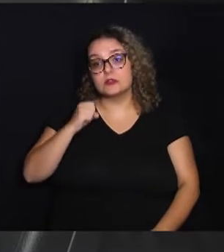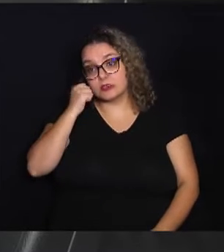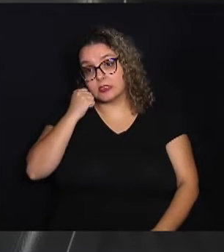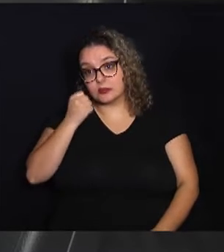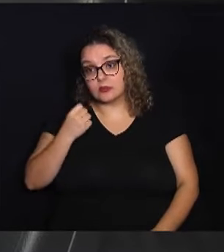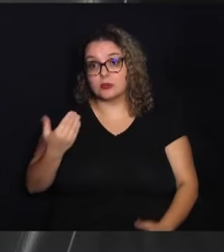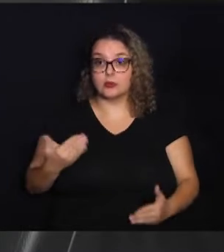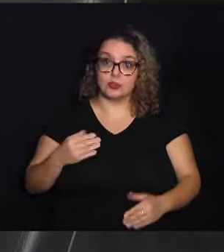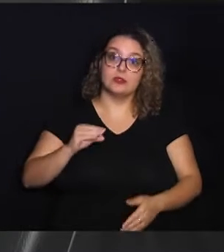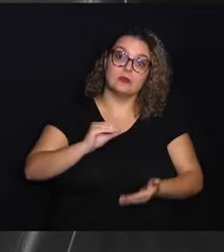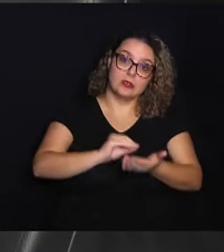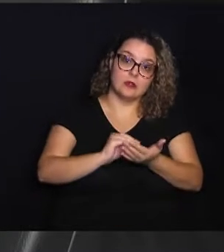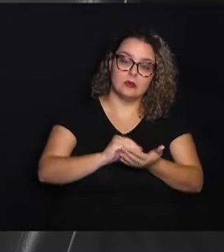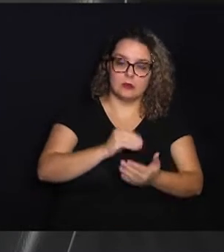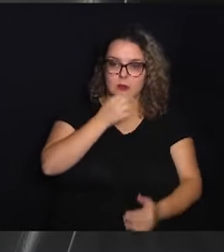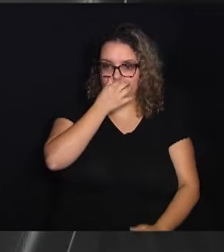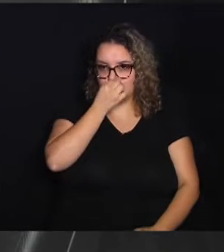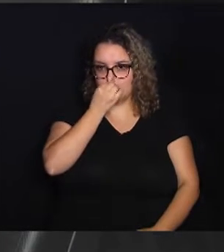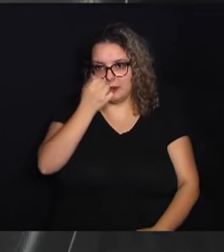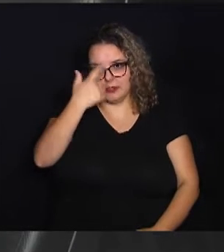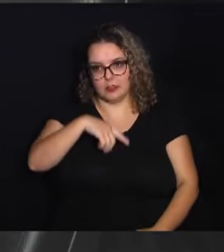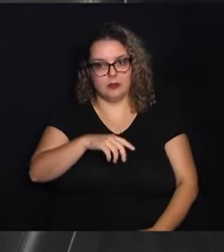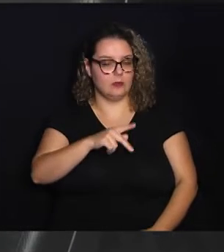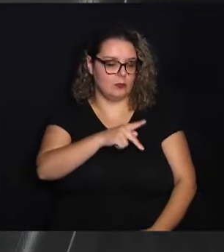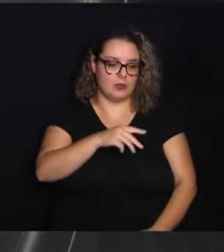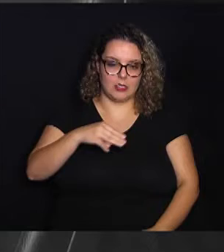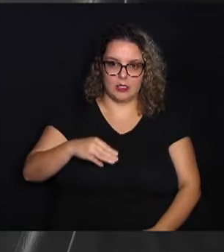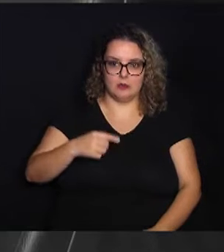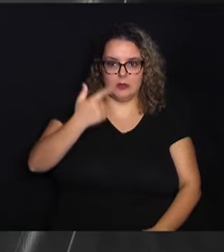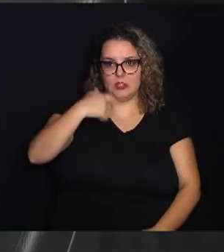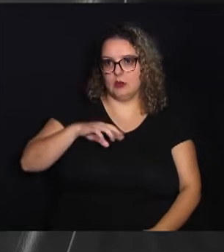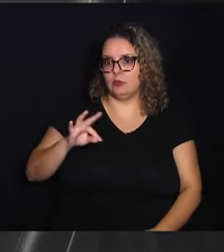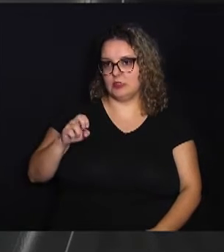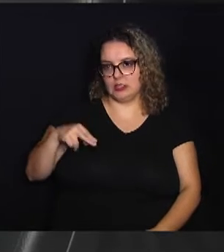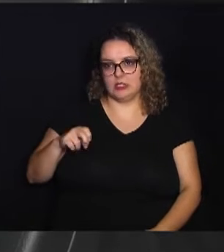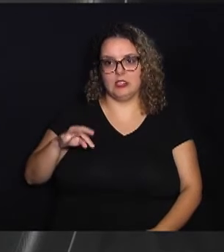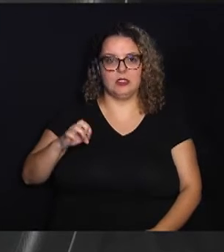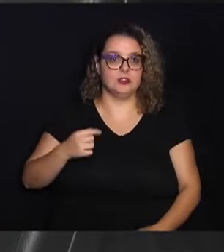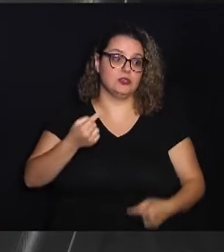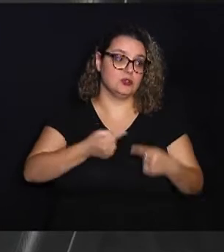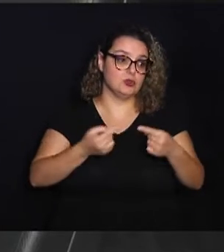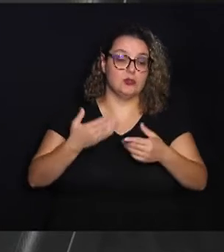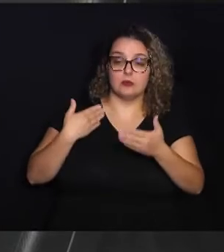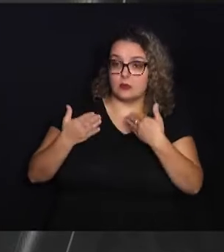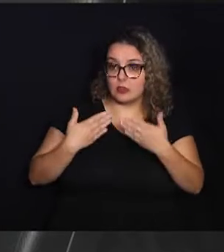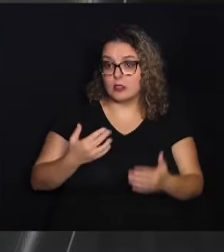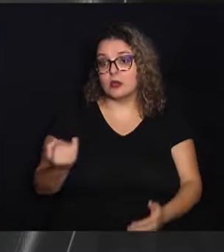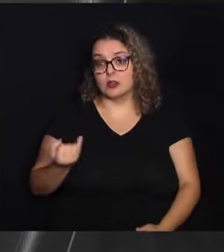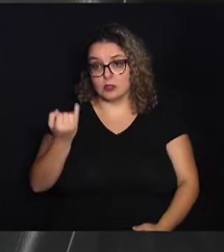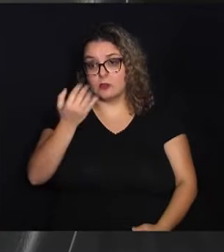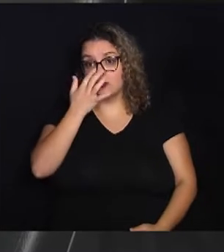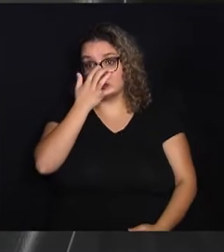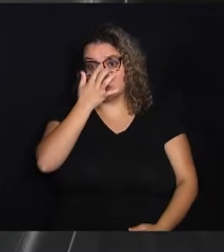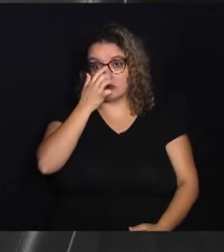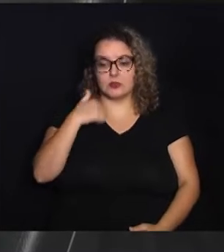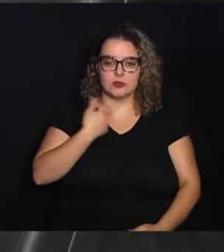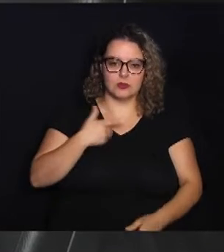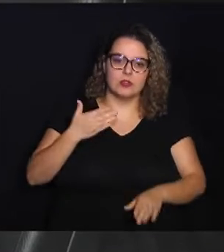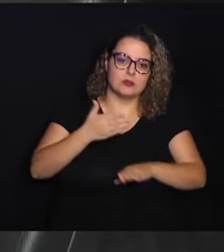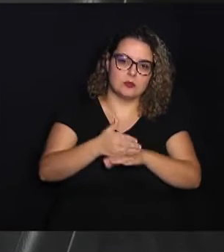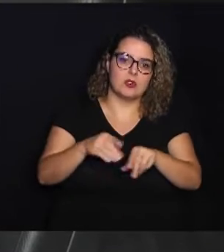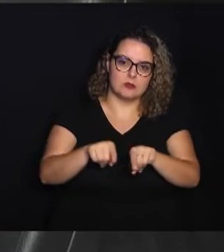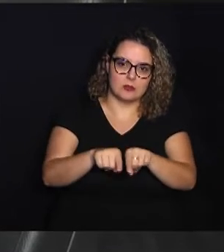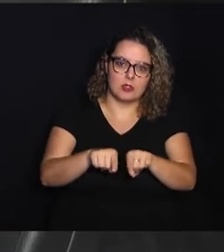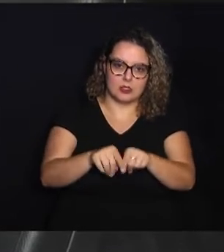foram candidatos e eu na PM ainda, eu era tenente, e a gente começou a discutir, debater e ver a importância da gente poder participar